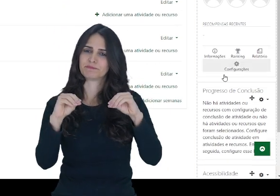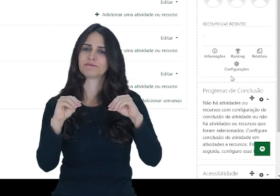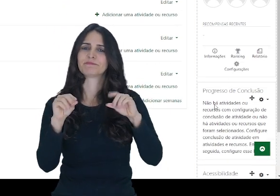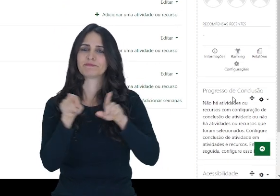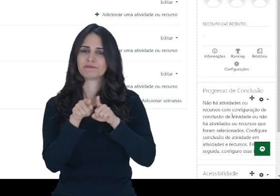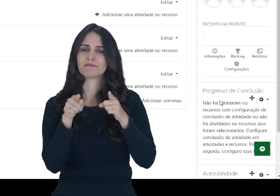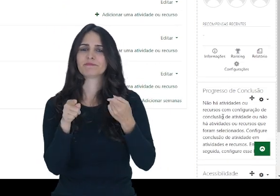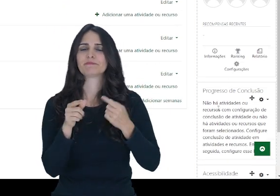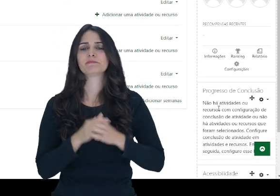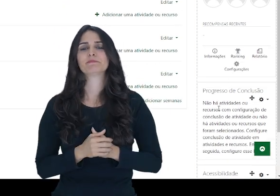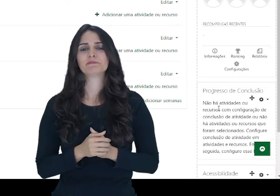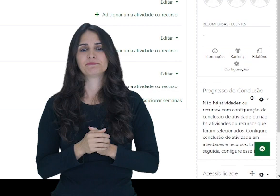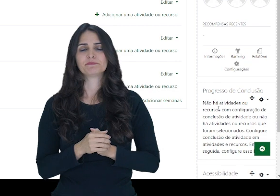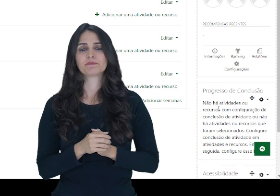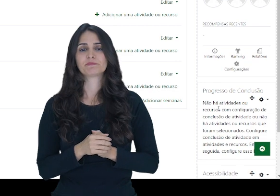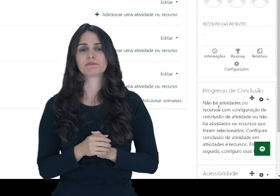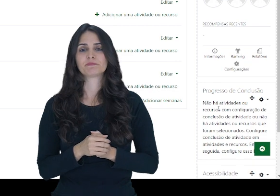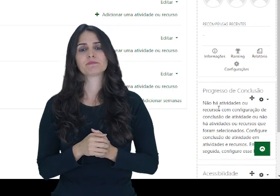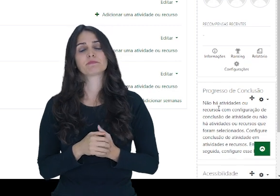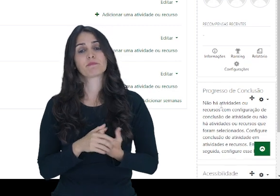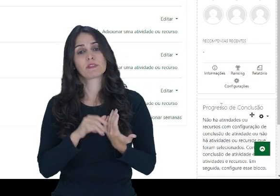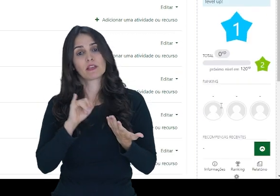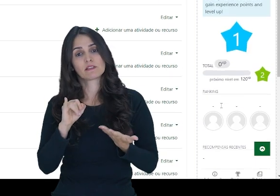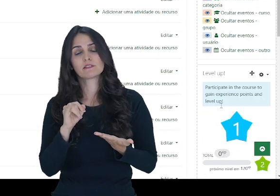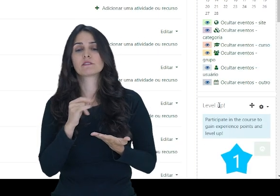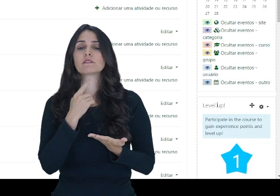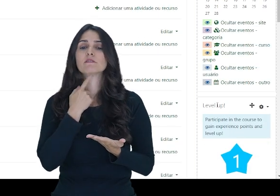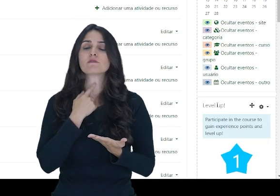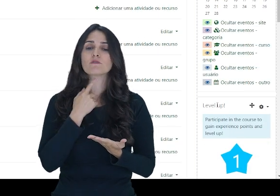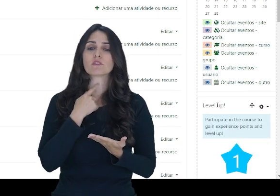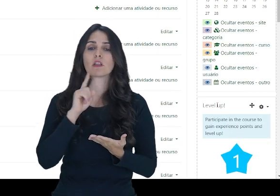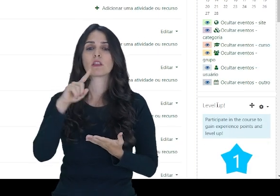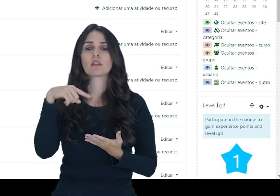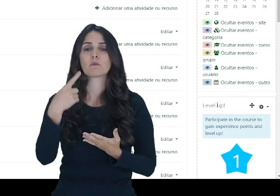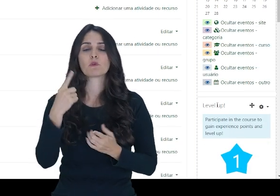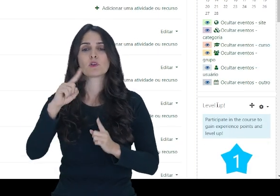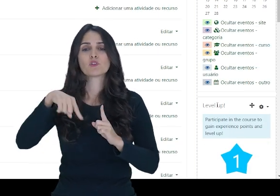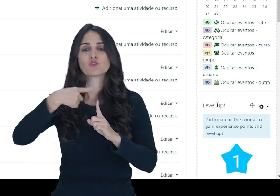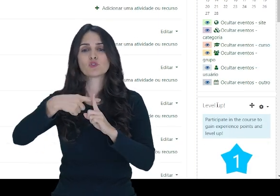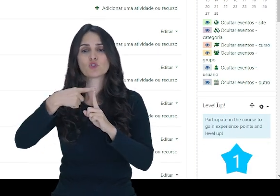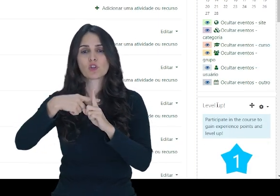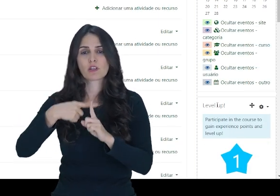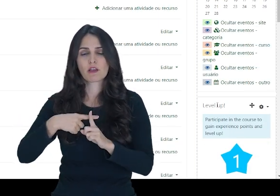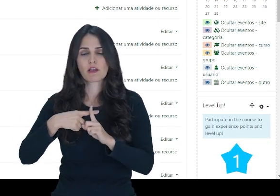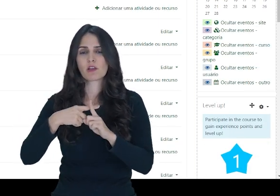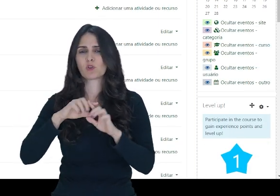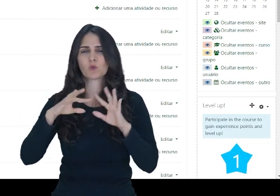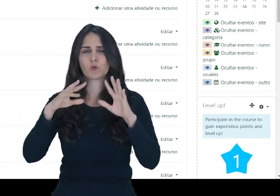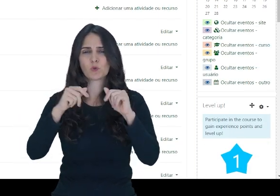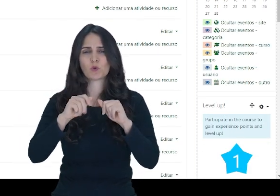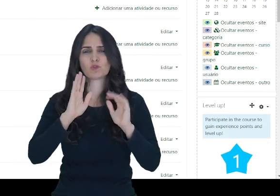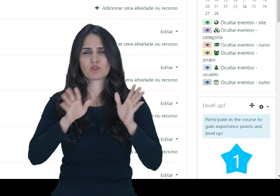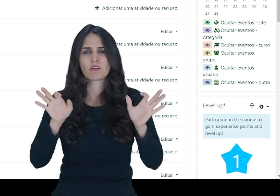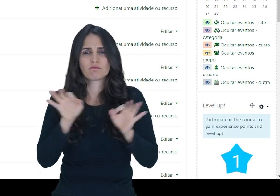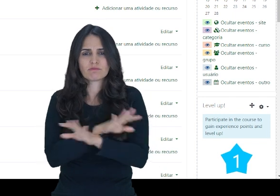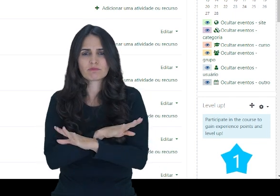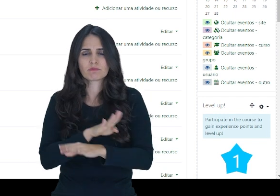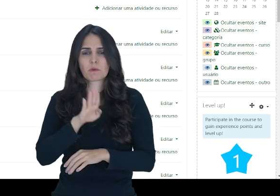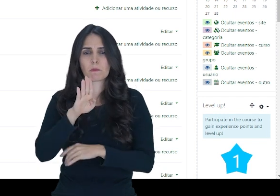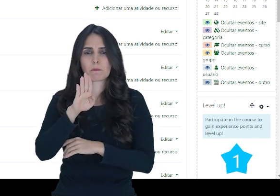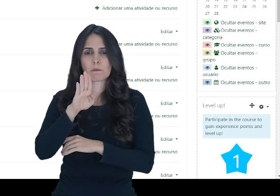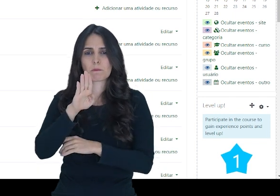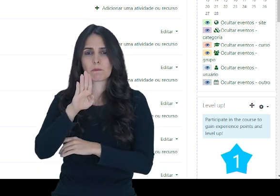veio aqui para a direita então se eu quiser depois de adicionar todos os blocos